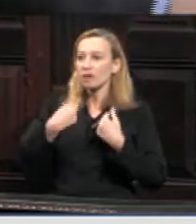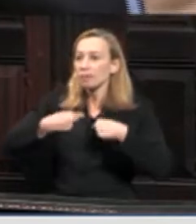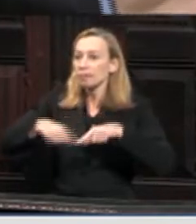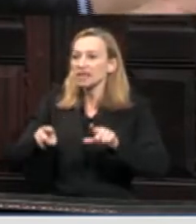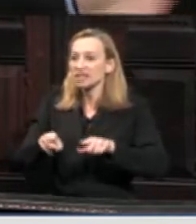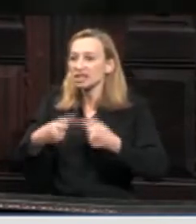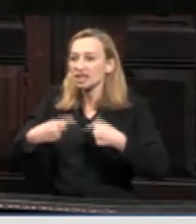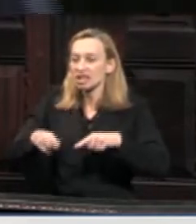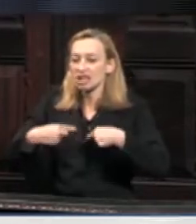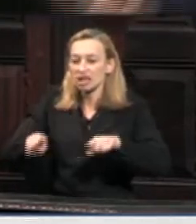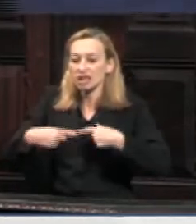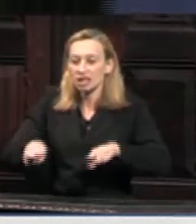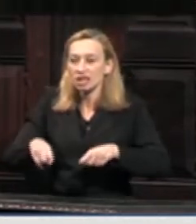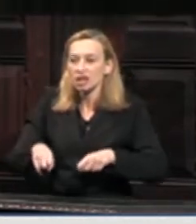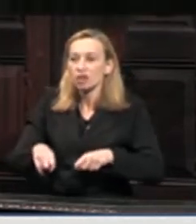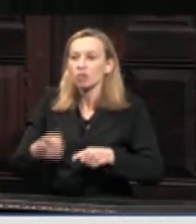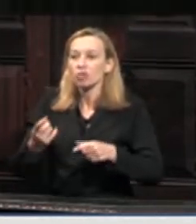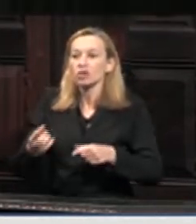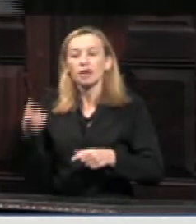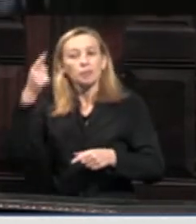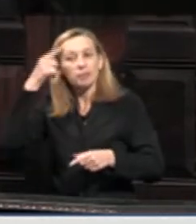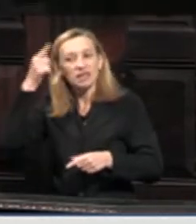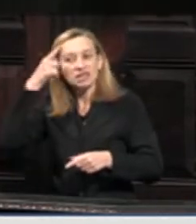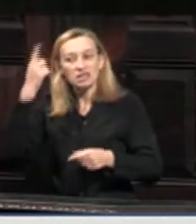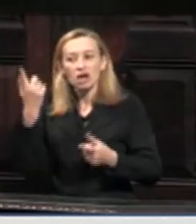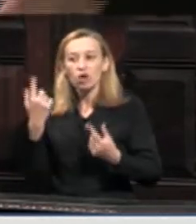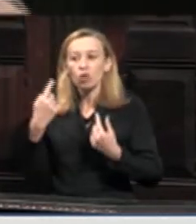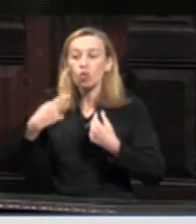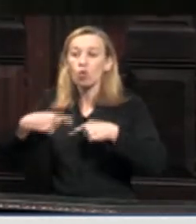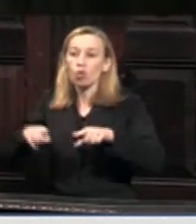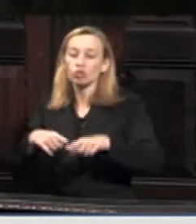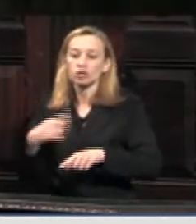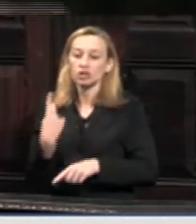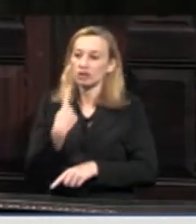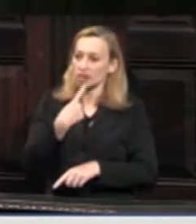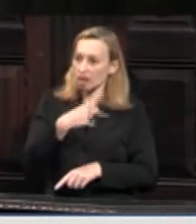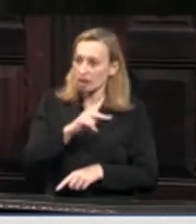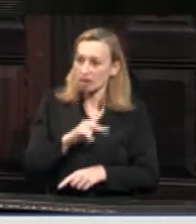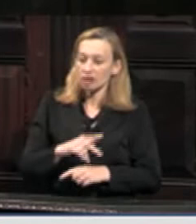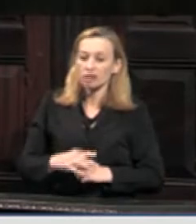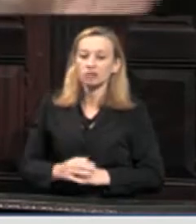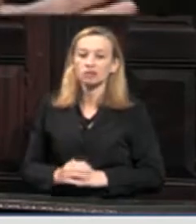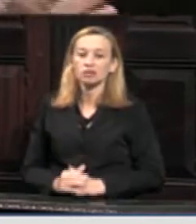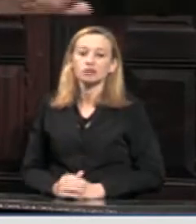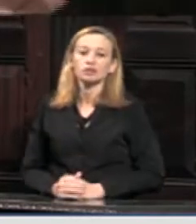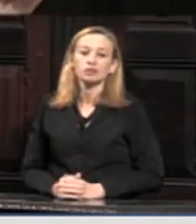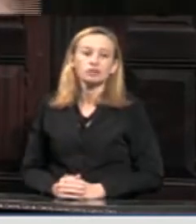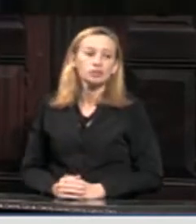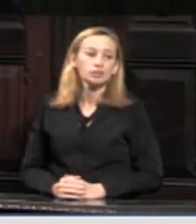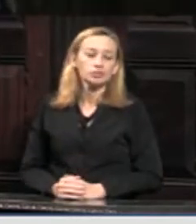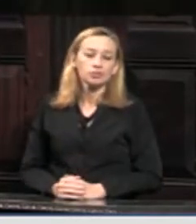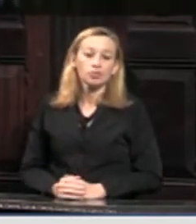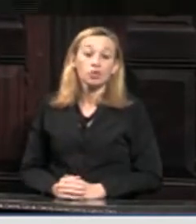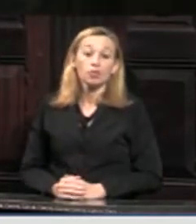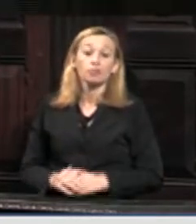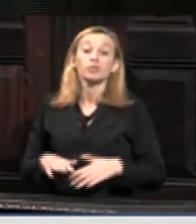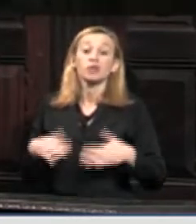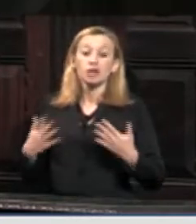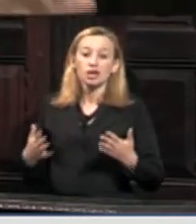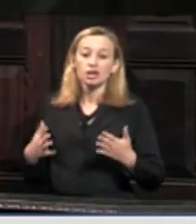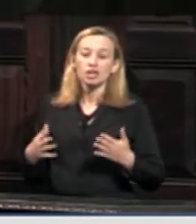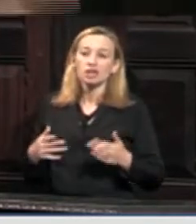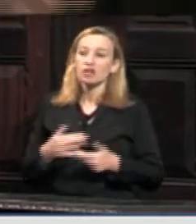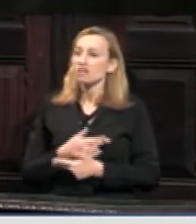banir aqueles e aquelas que se vinculam a um pensamento do campo da esquerda. Ou seja, a